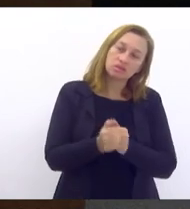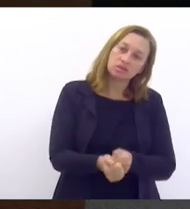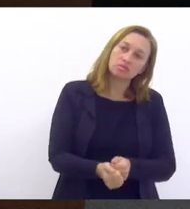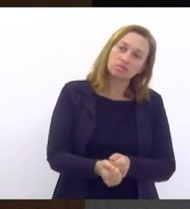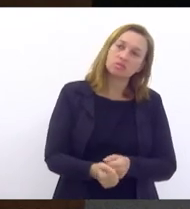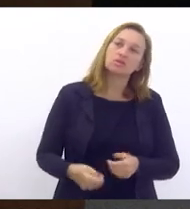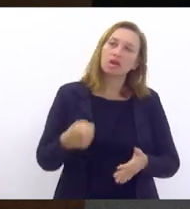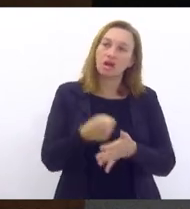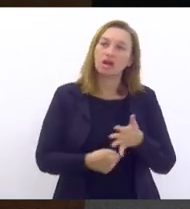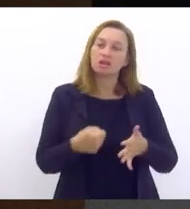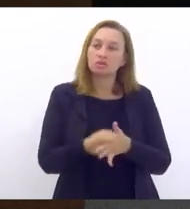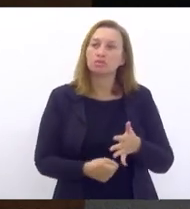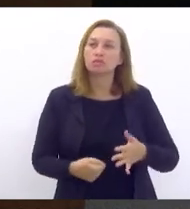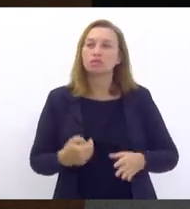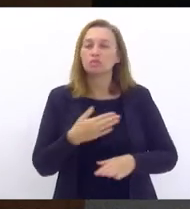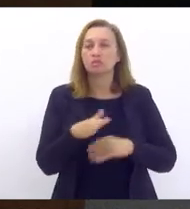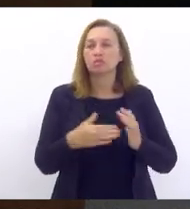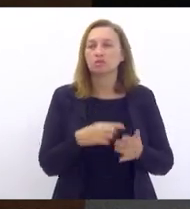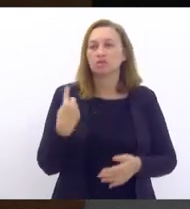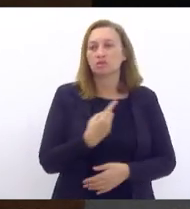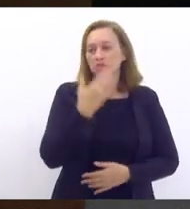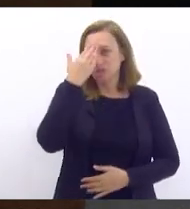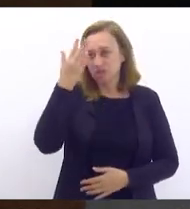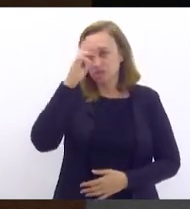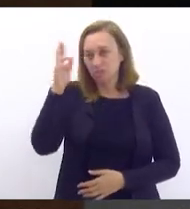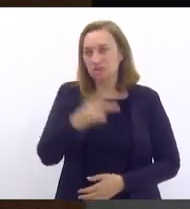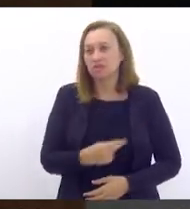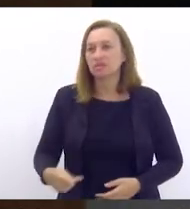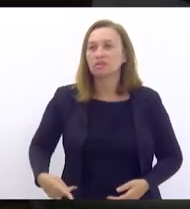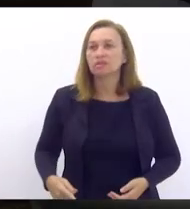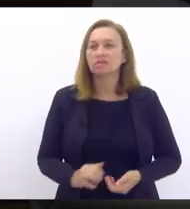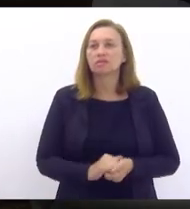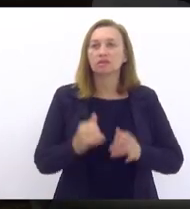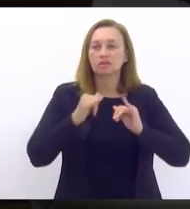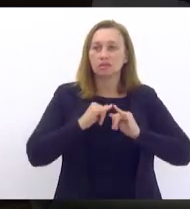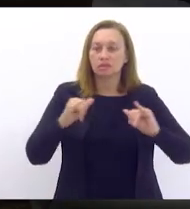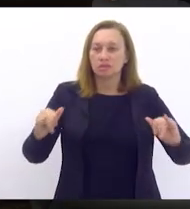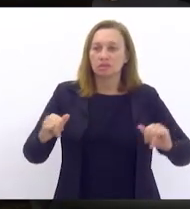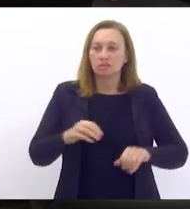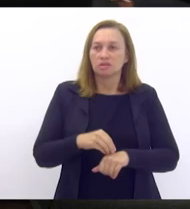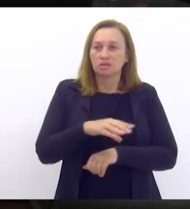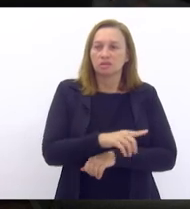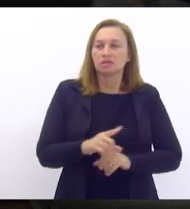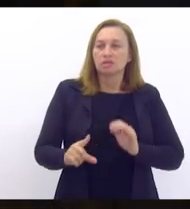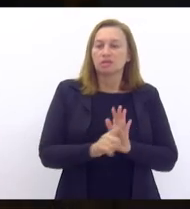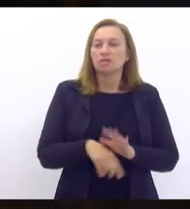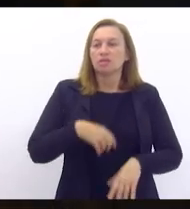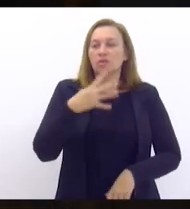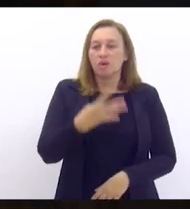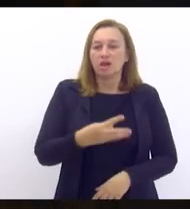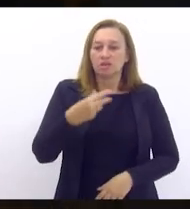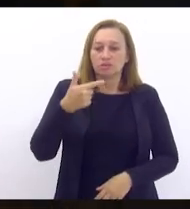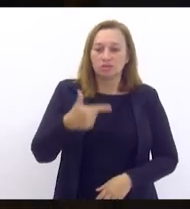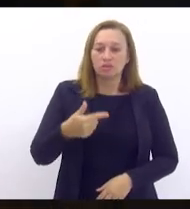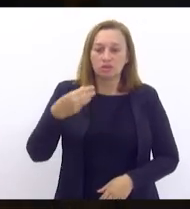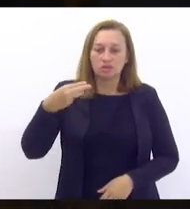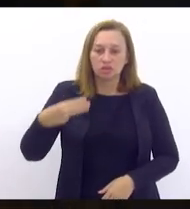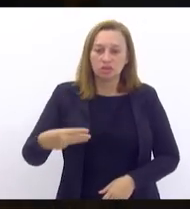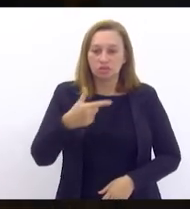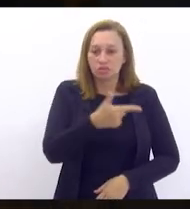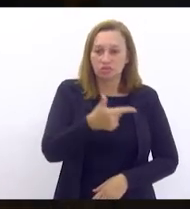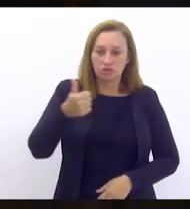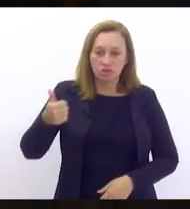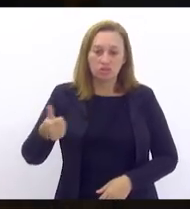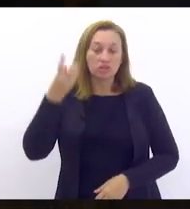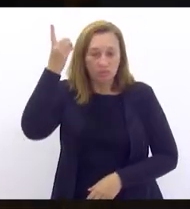mas sigamos por todas nós. Muito obrigada, senhora presidenta. Anuncio indicação legislativa número 423 de 2021, de autoria